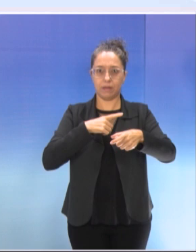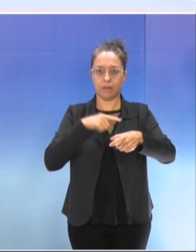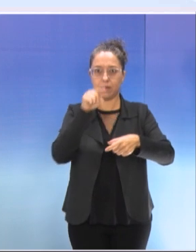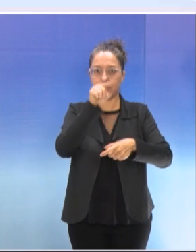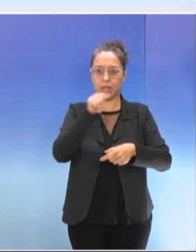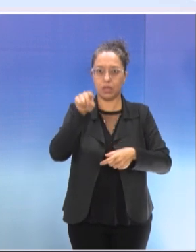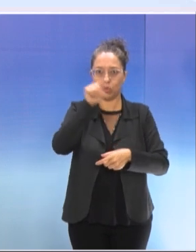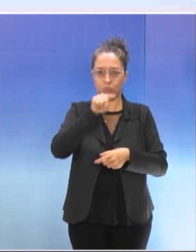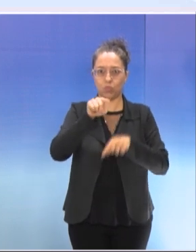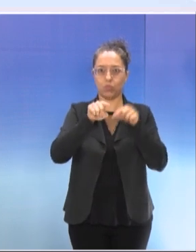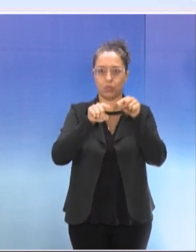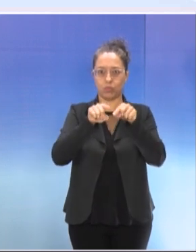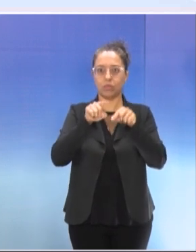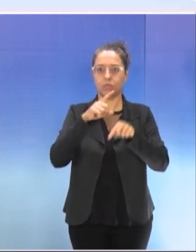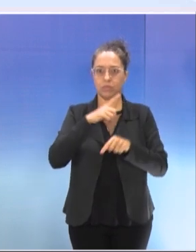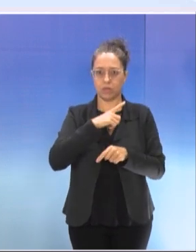redondo